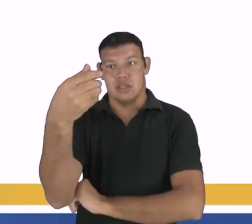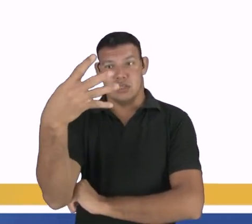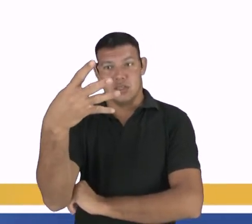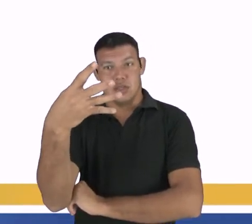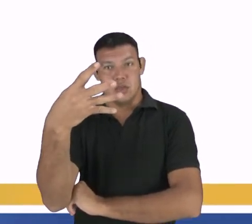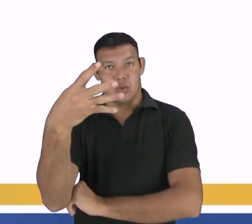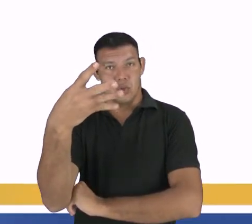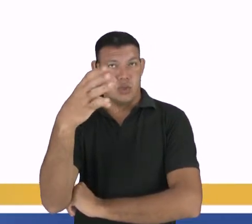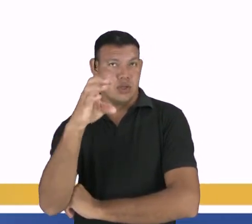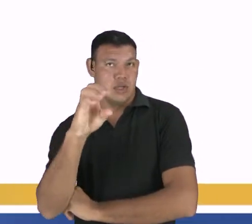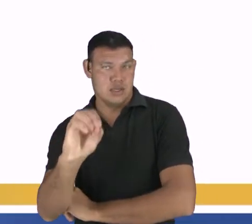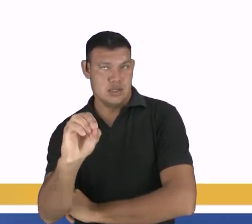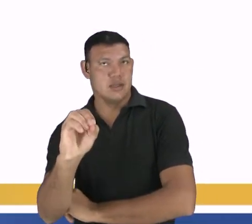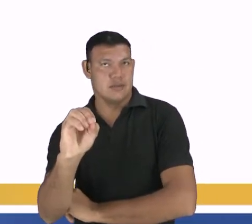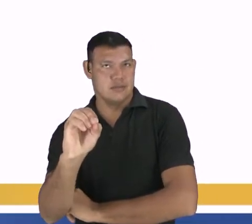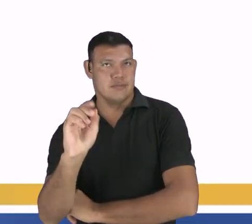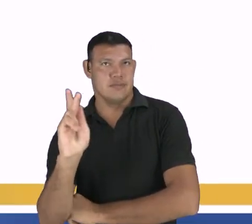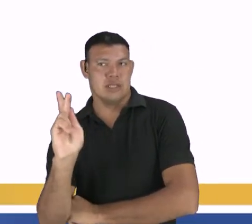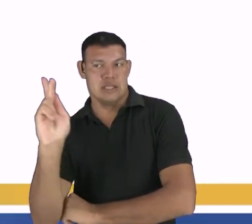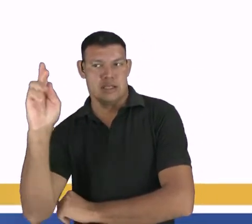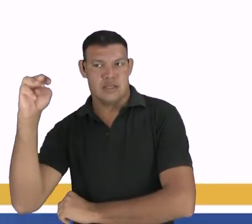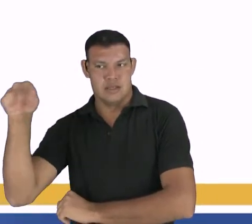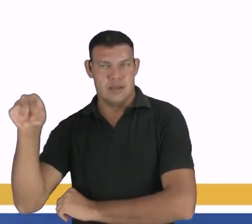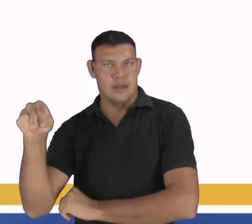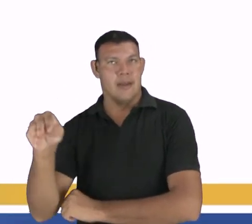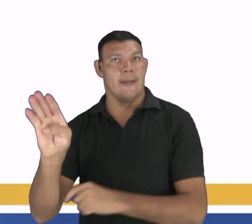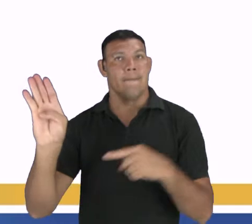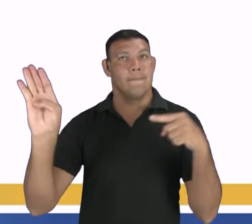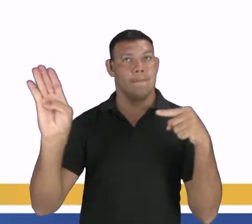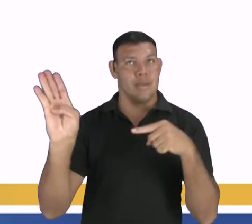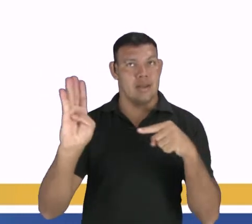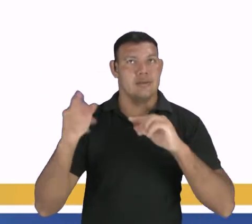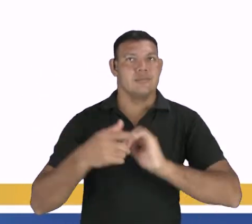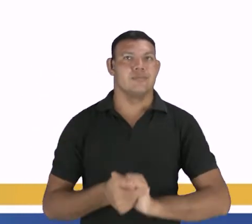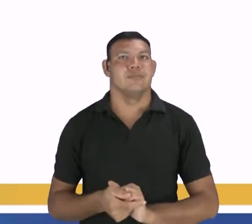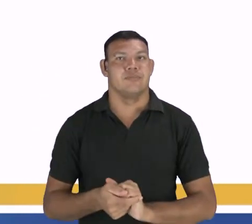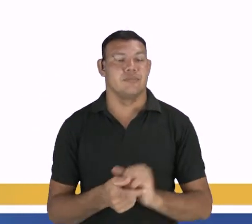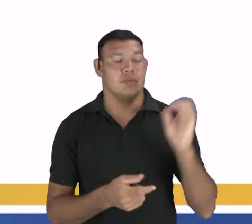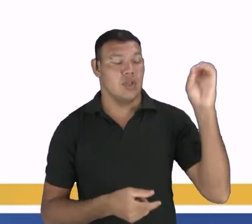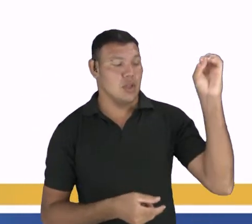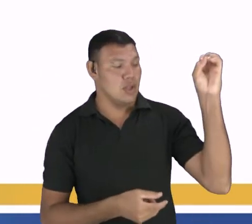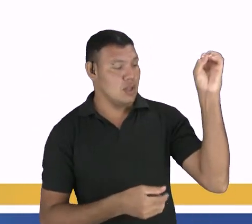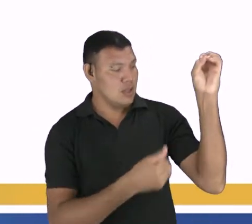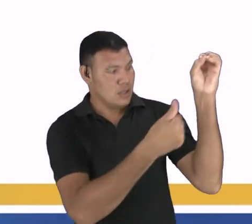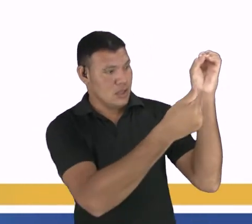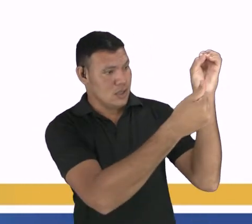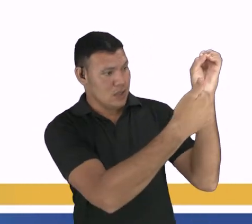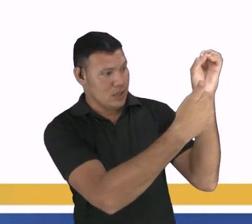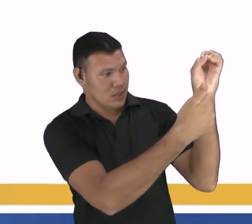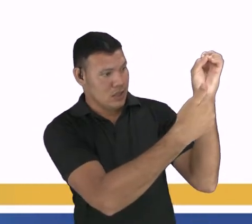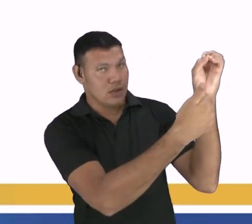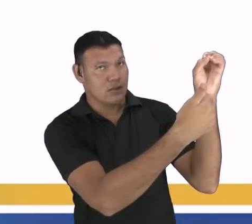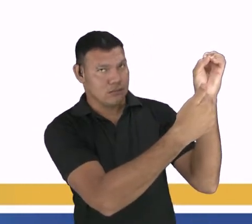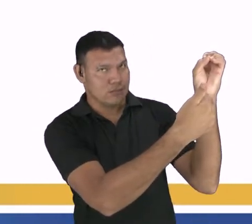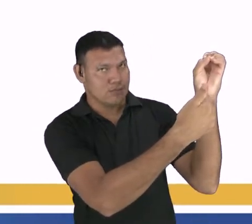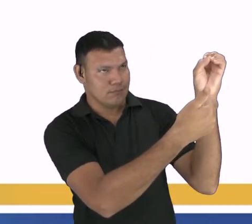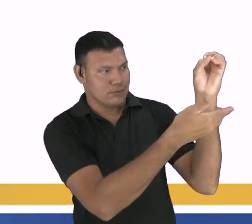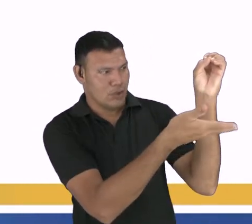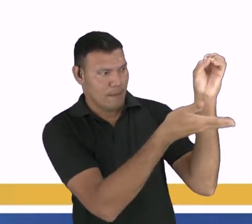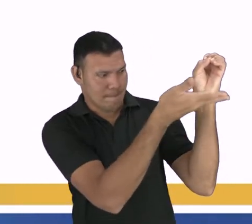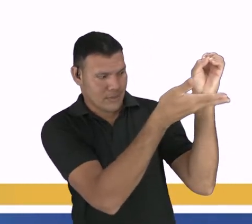quilômetros. Na letra B, nós temos 12 graus Celsius acima, né, de